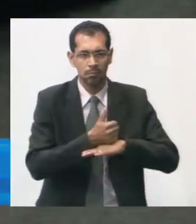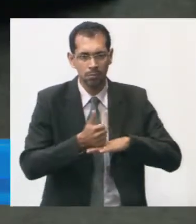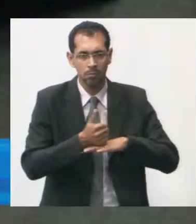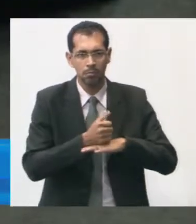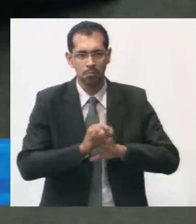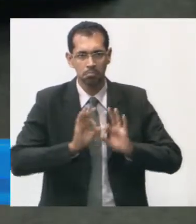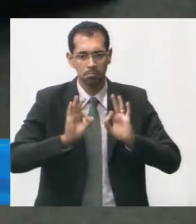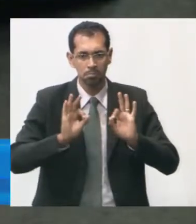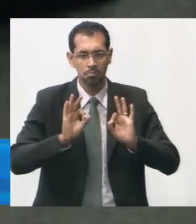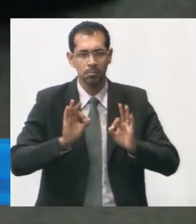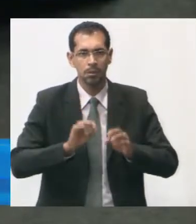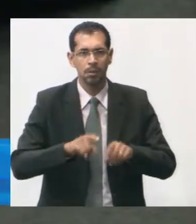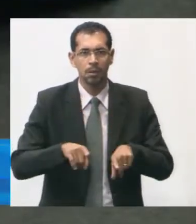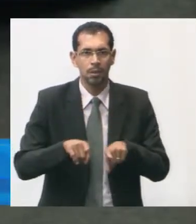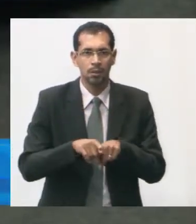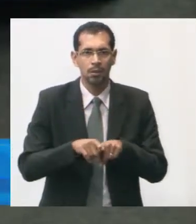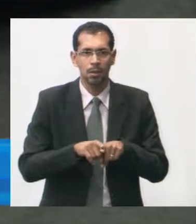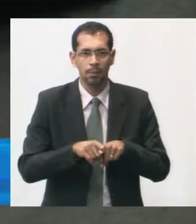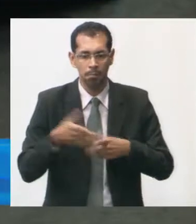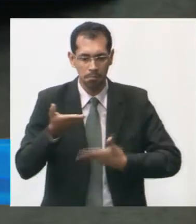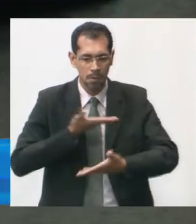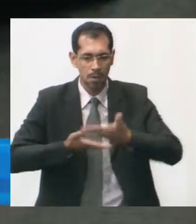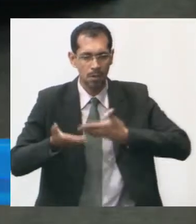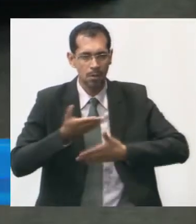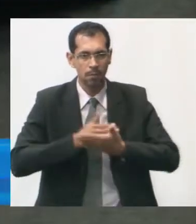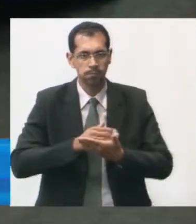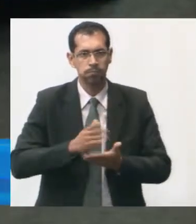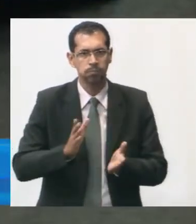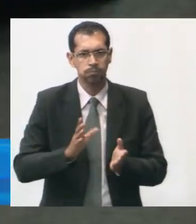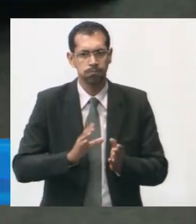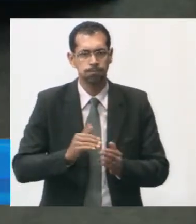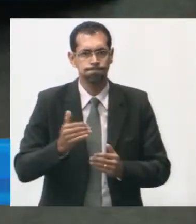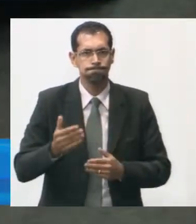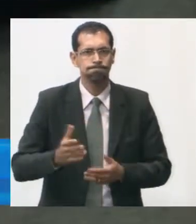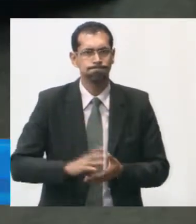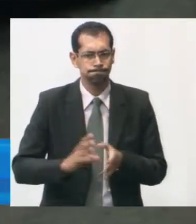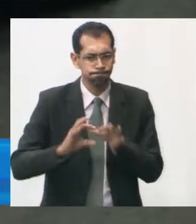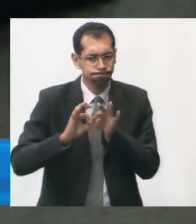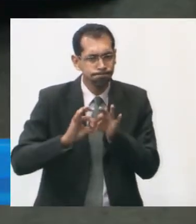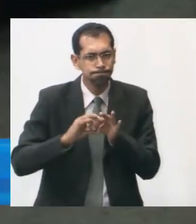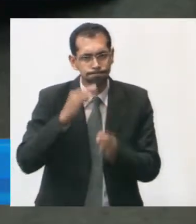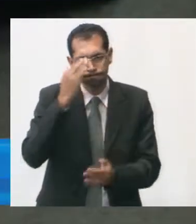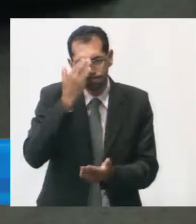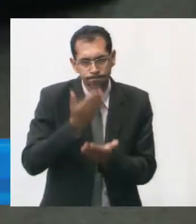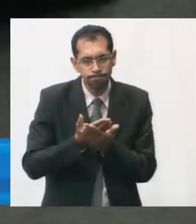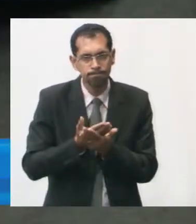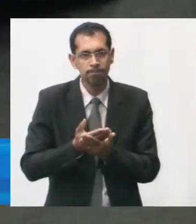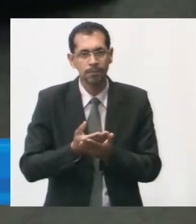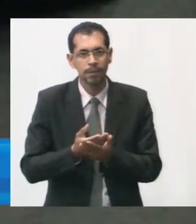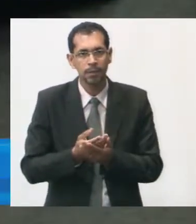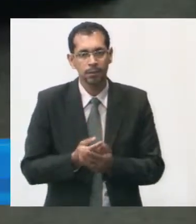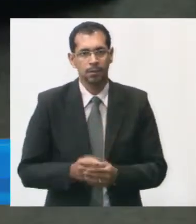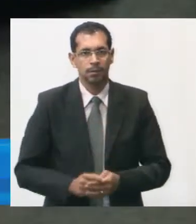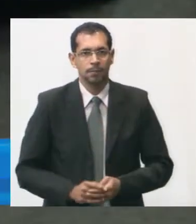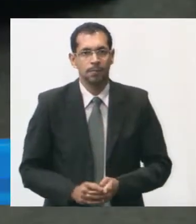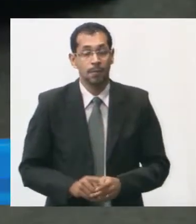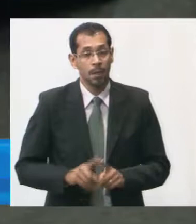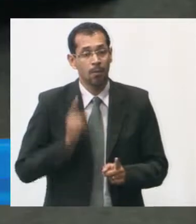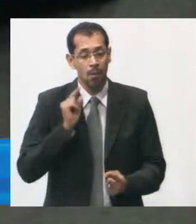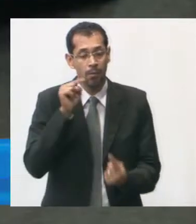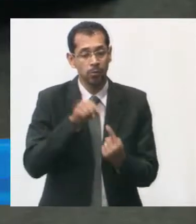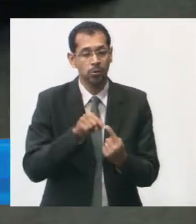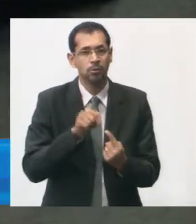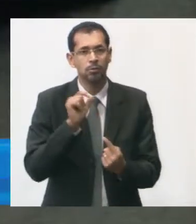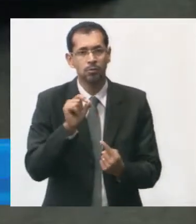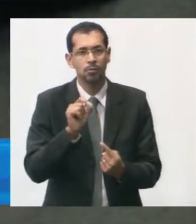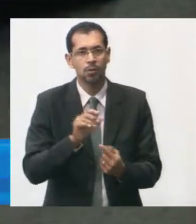ocupe pela relação de confiança. Não é isso que eu quero, não é o debate que eu quero travar, mas o objetivo que quero é a qualificação